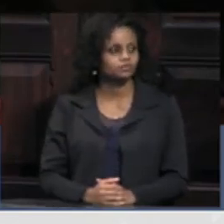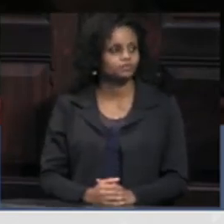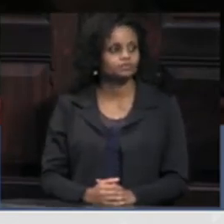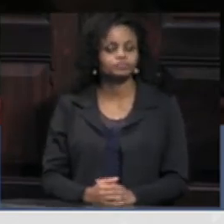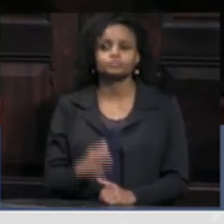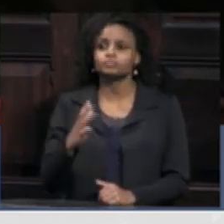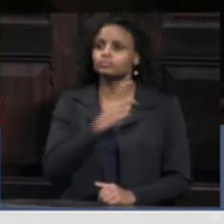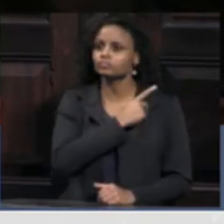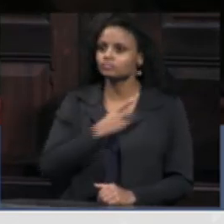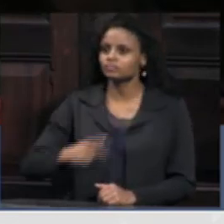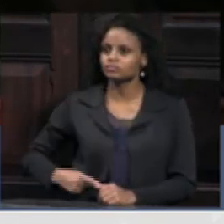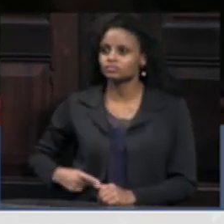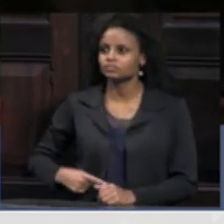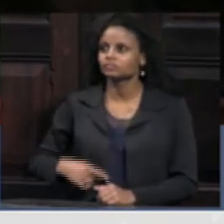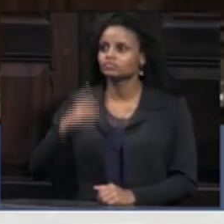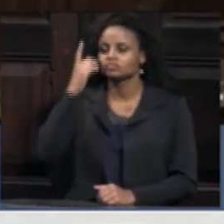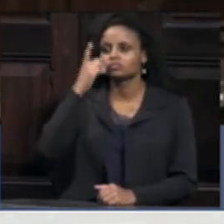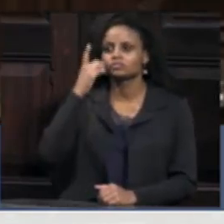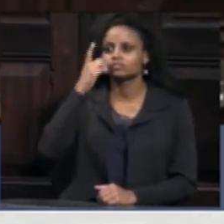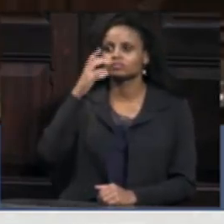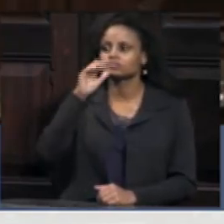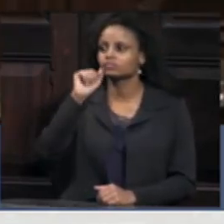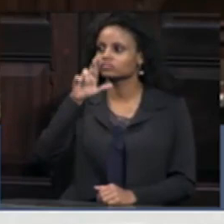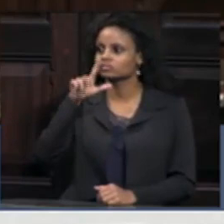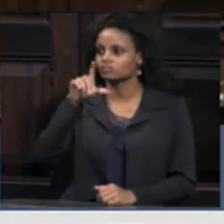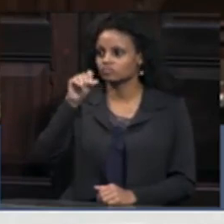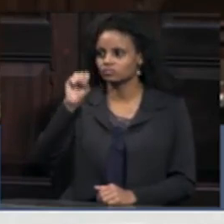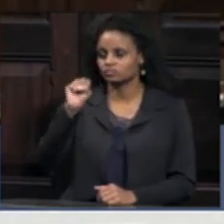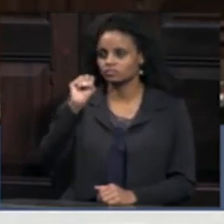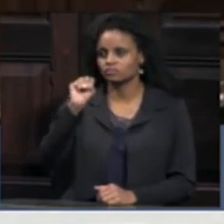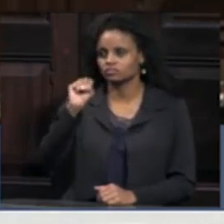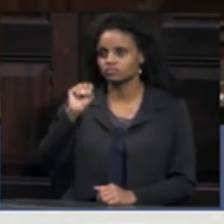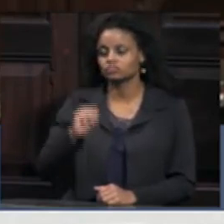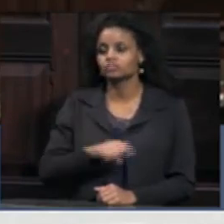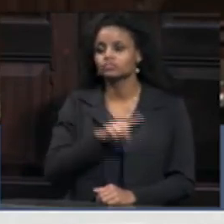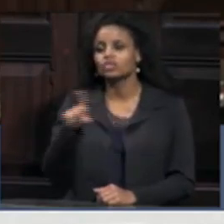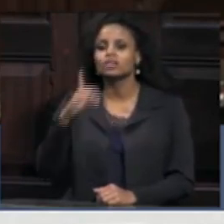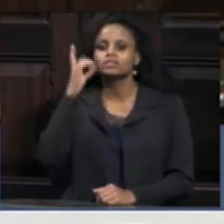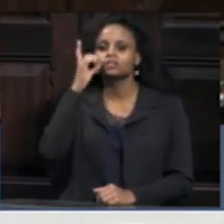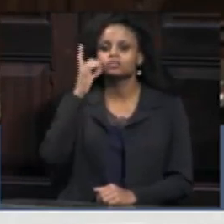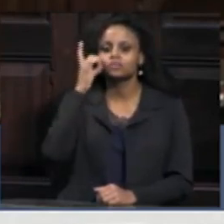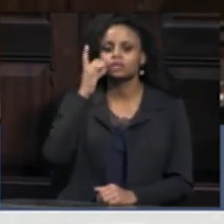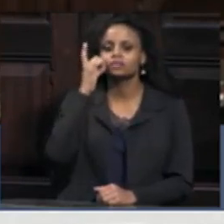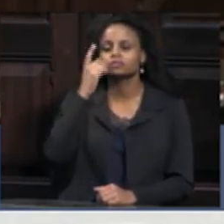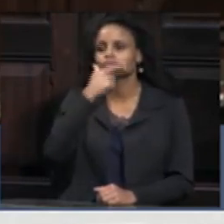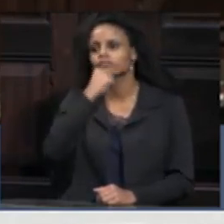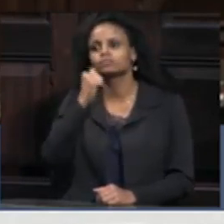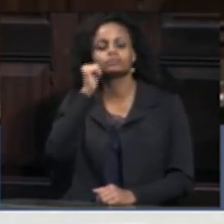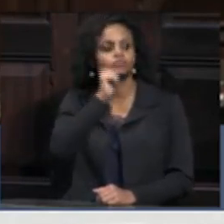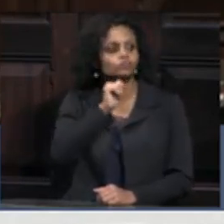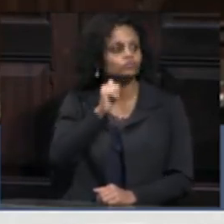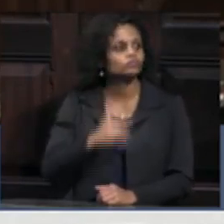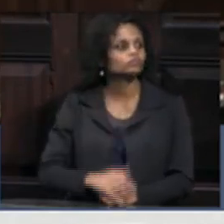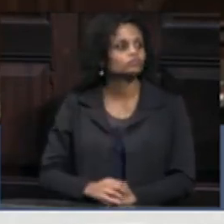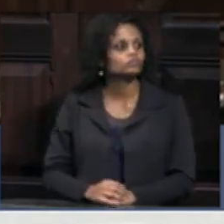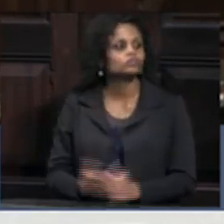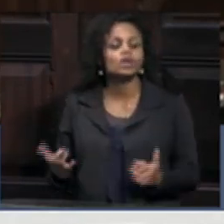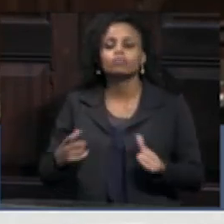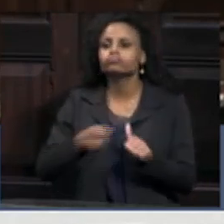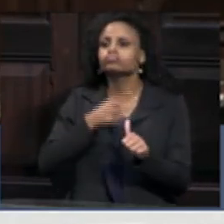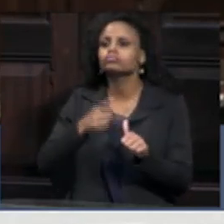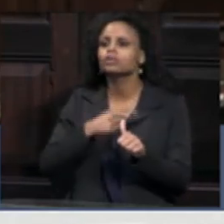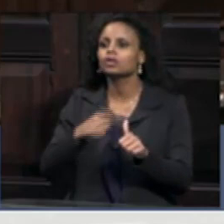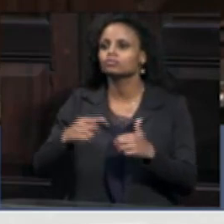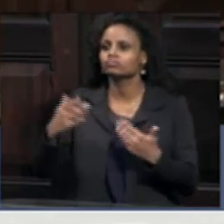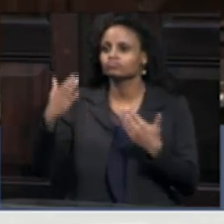Senhor presidente, deputado Carlos Macedo, senhoras deputadas, senhores deputados, eu quero, em primeiro lugar,